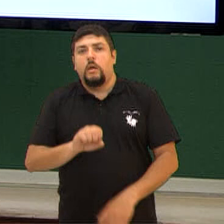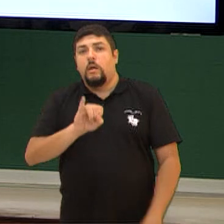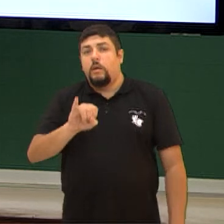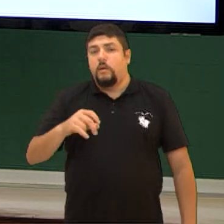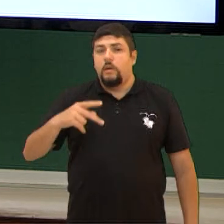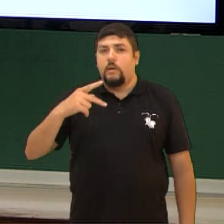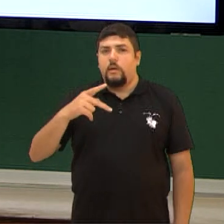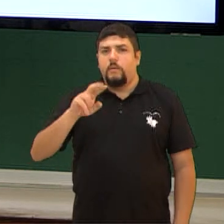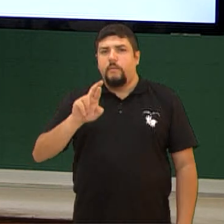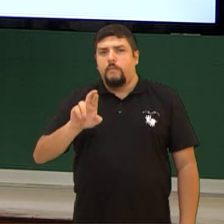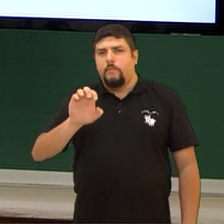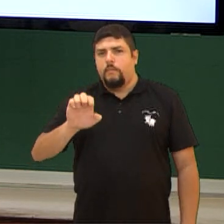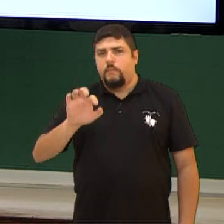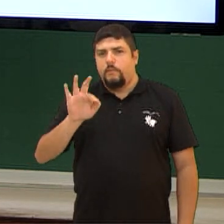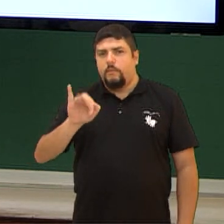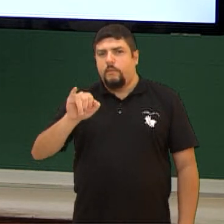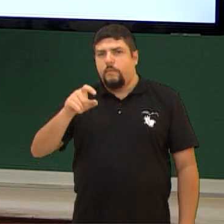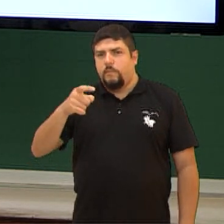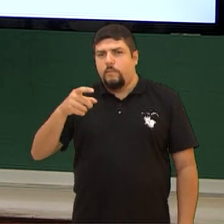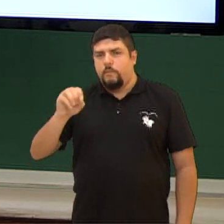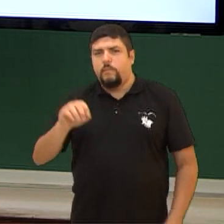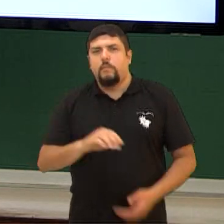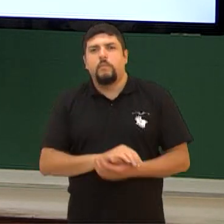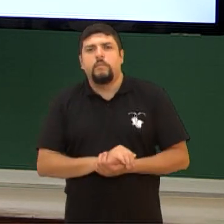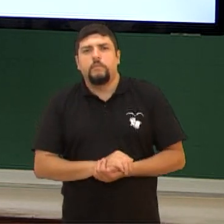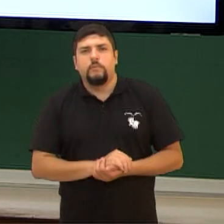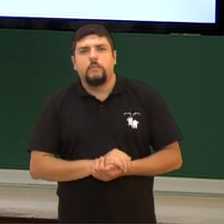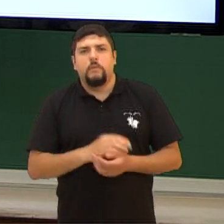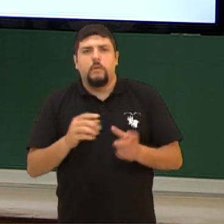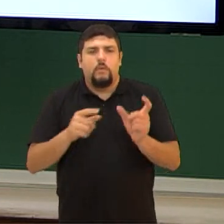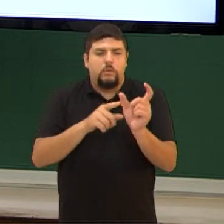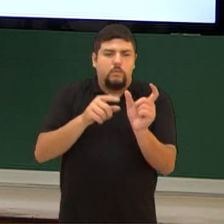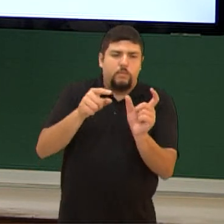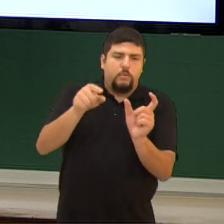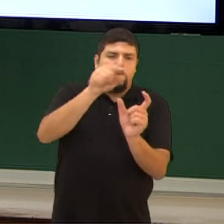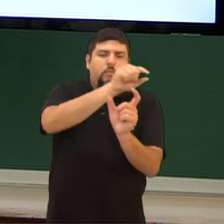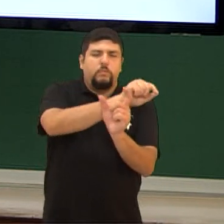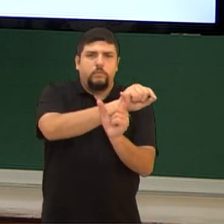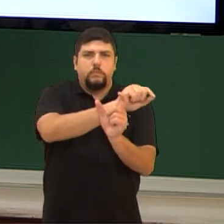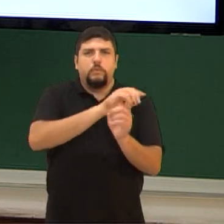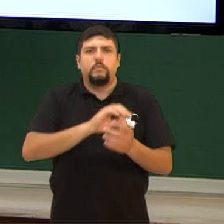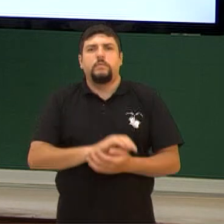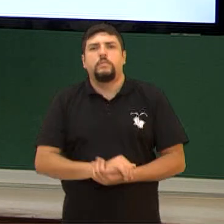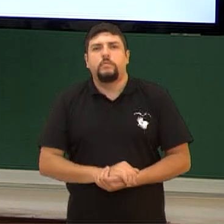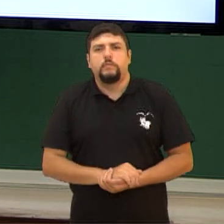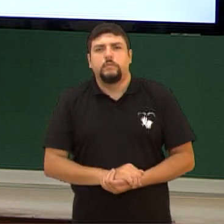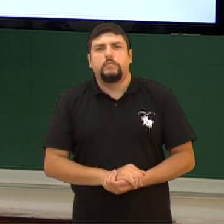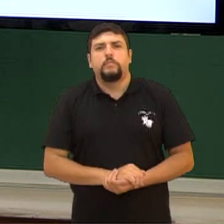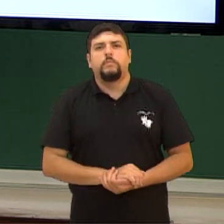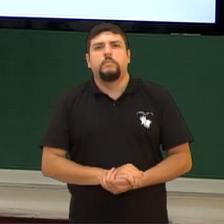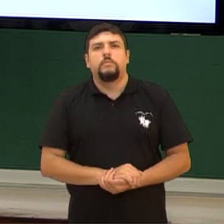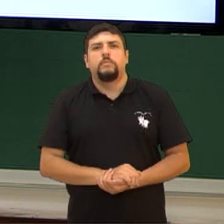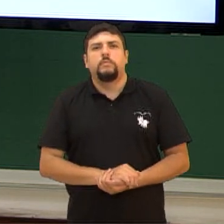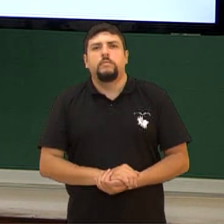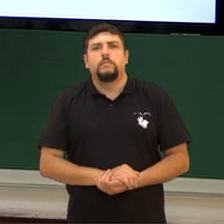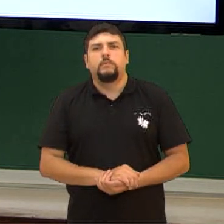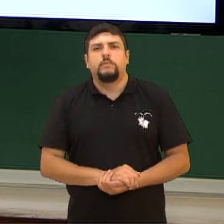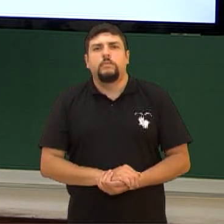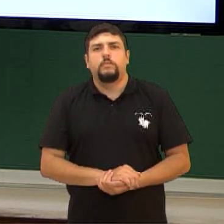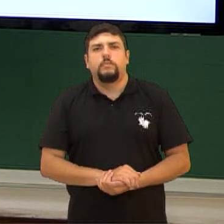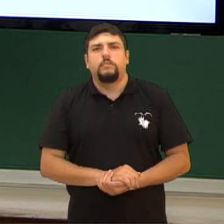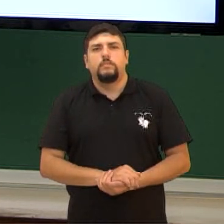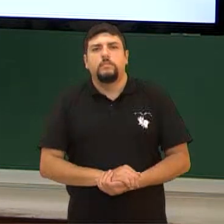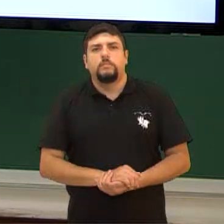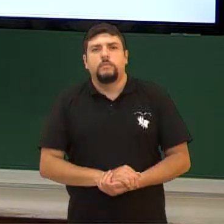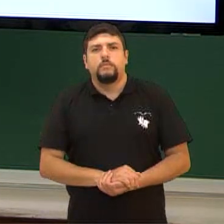você acertou. Ó, que veio antes do build e do gained, be, que veio antes do friends. Peraí, mas o be